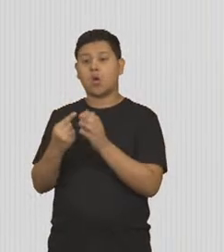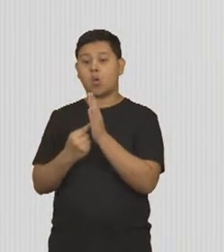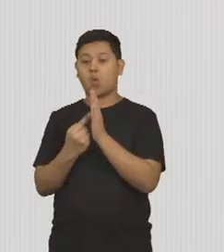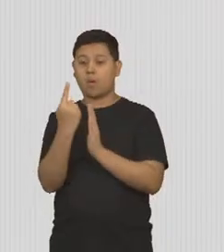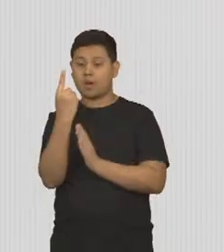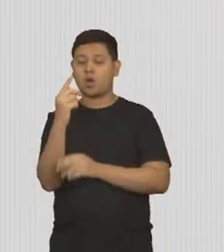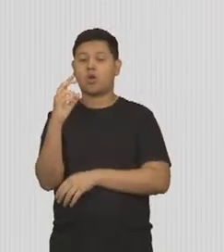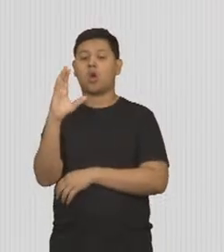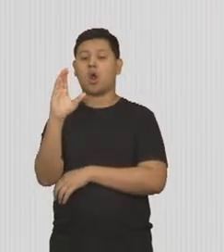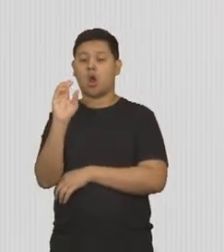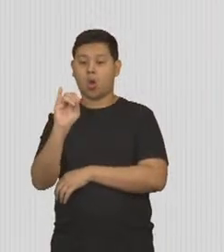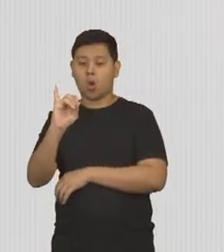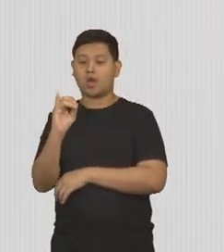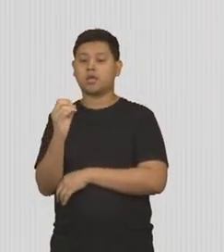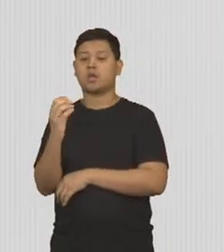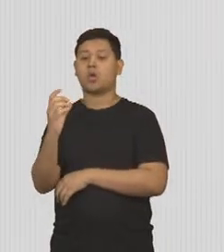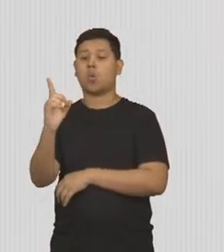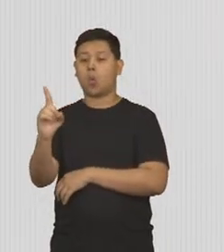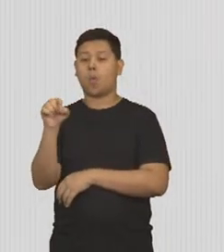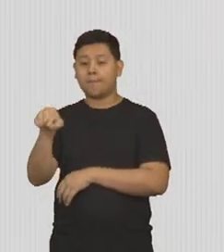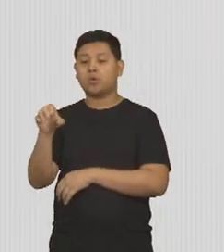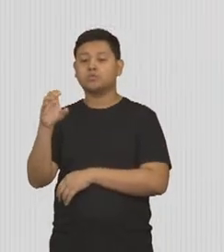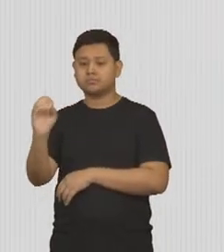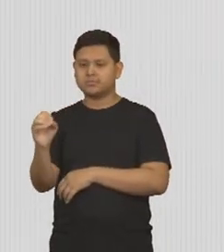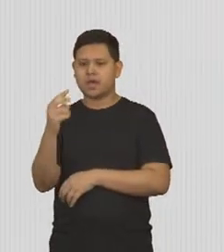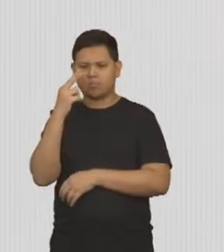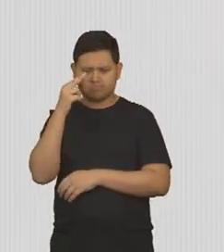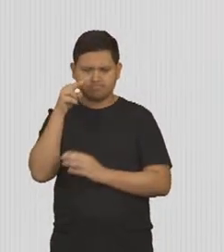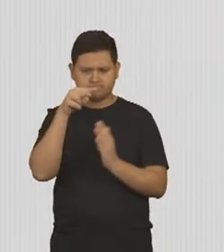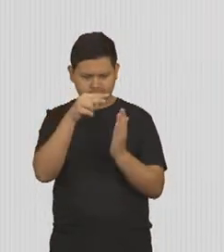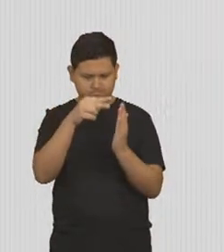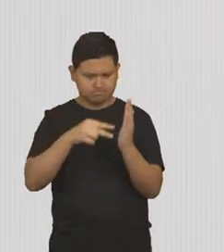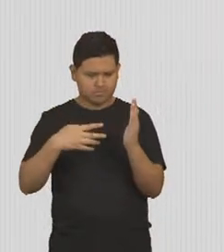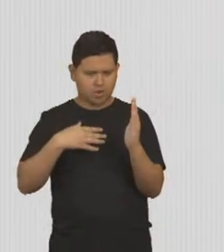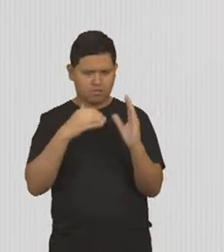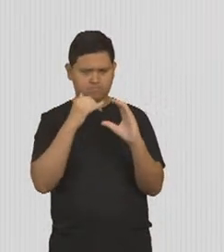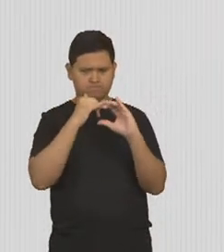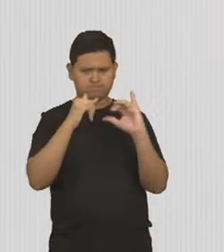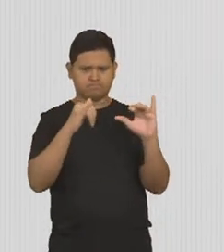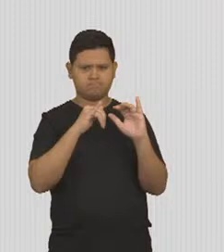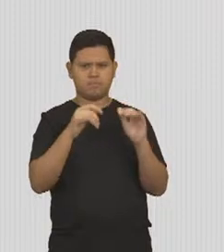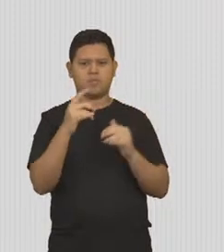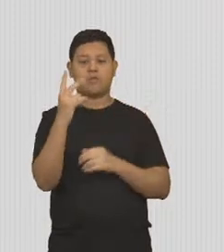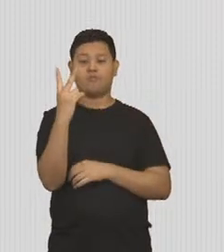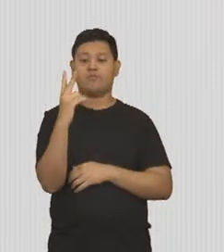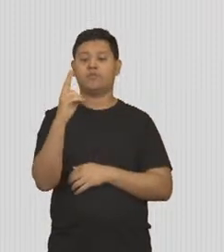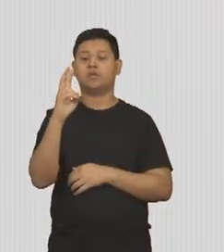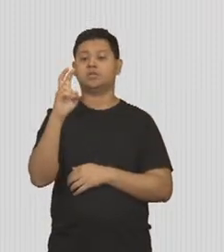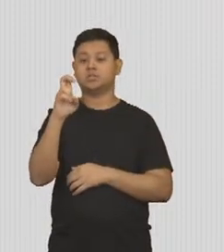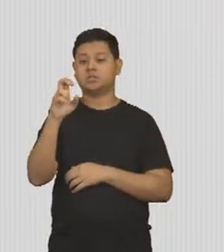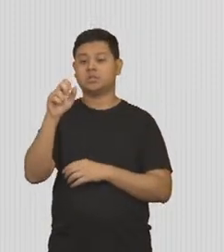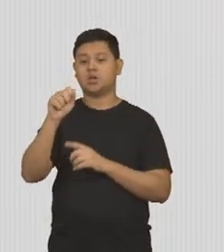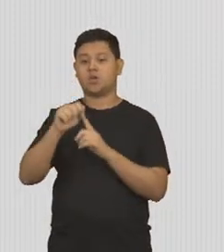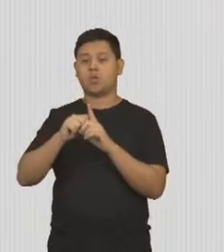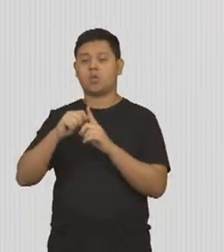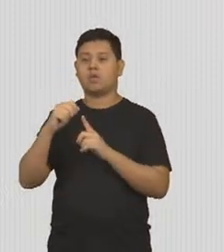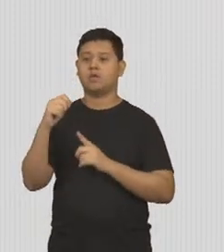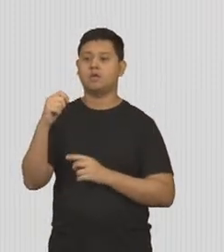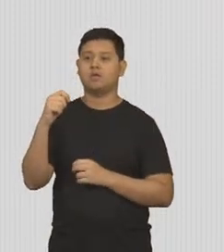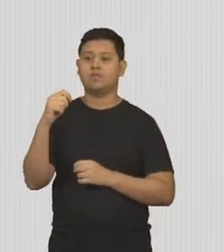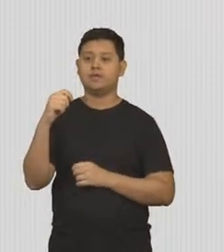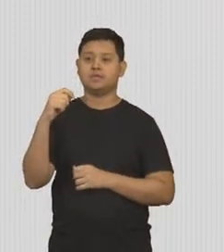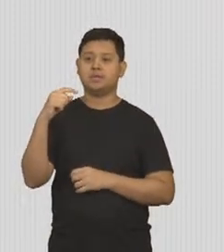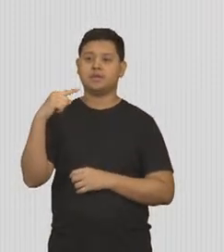COI 1.0. A notícia aqui no site da Prefeitura, dia 25/6/2020, se o corpo técnico